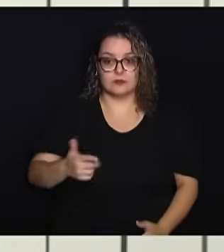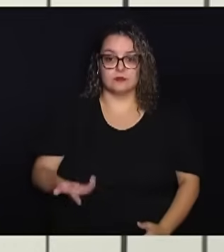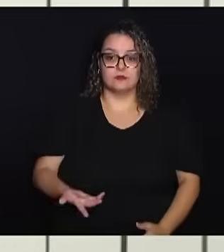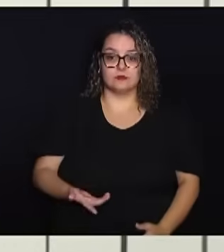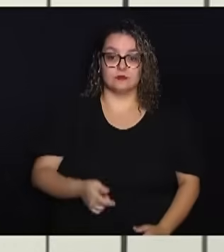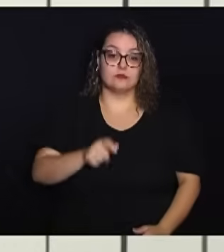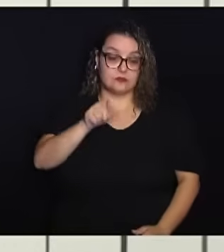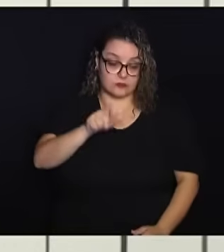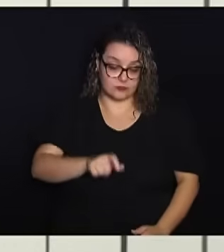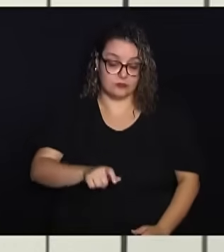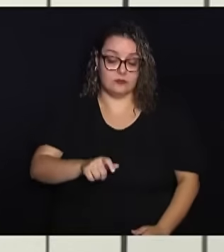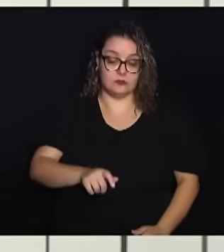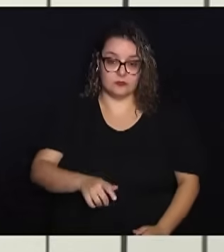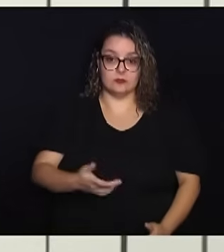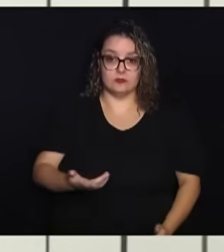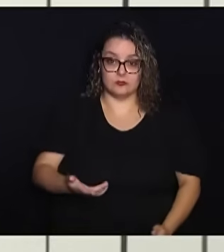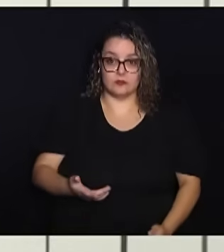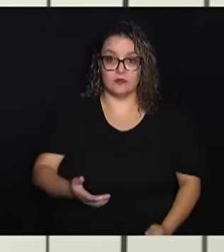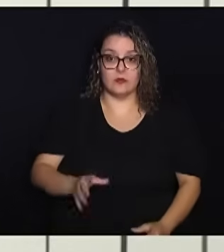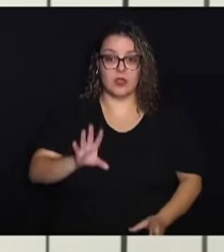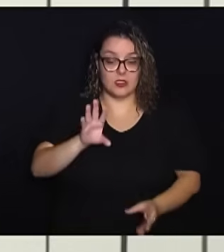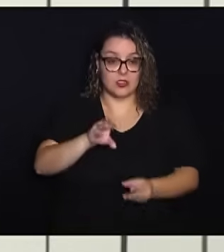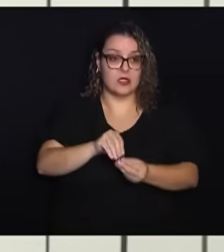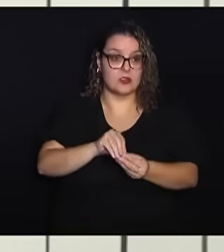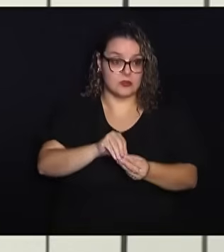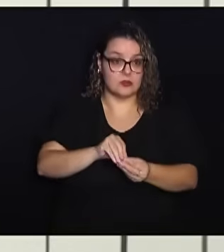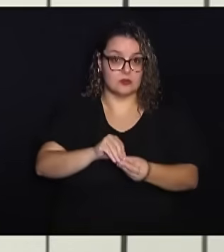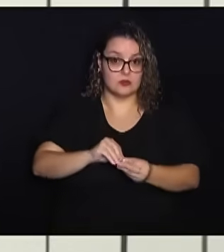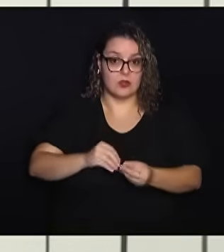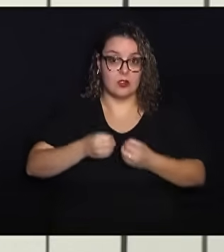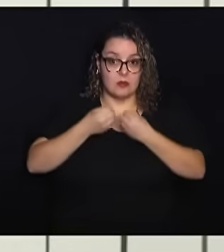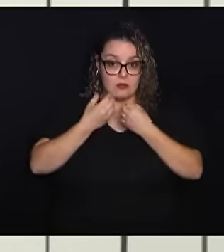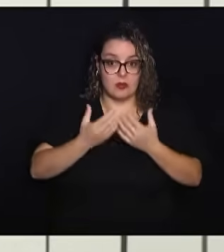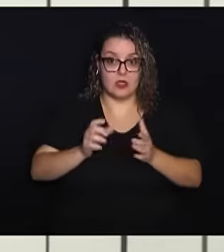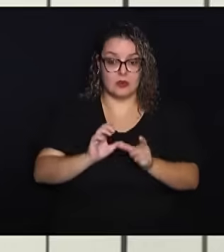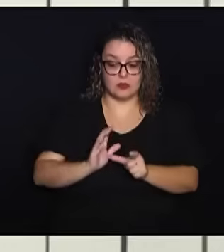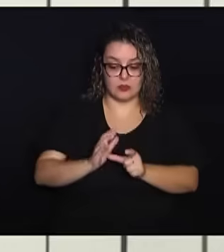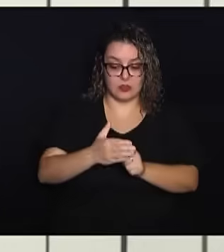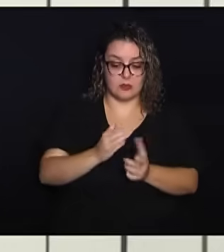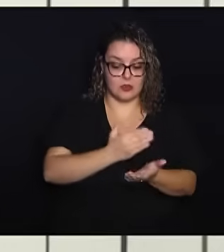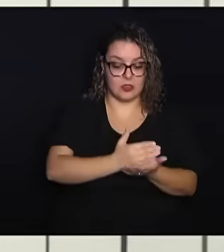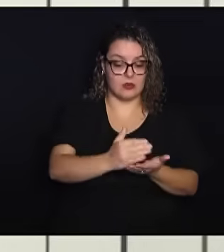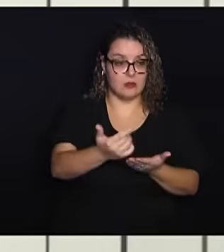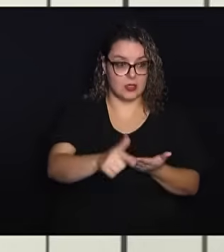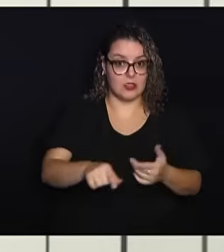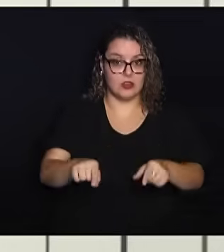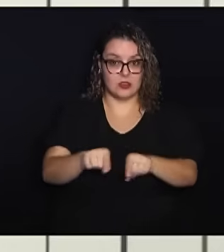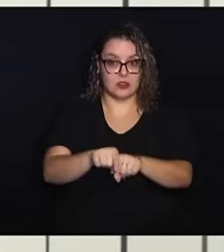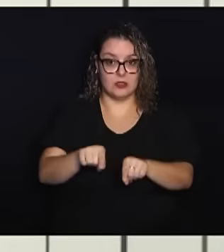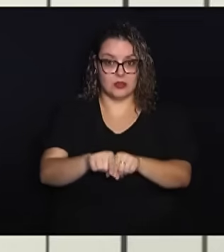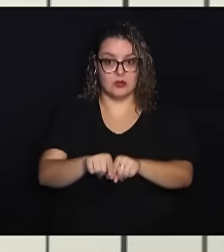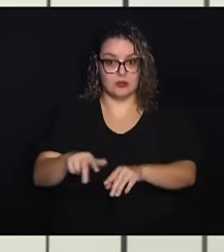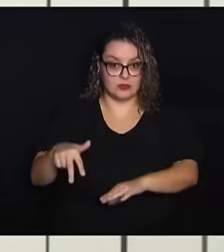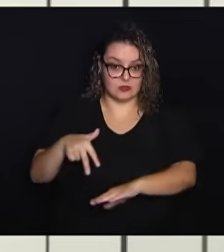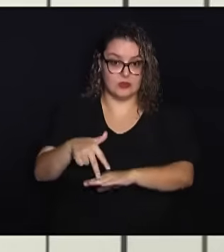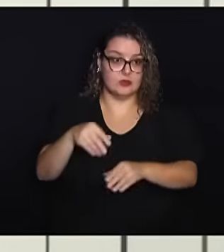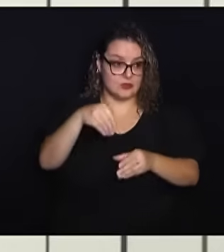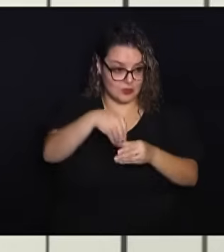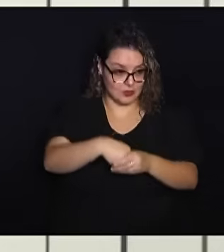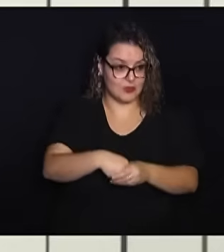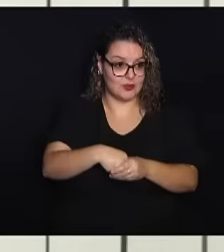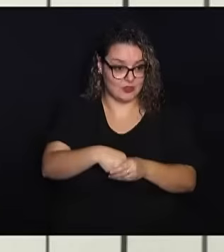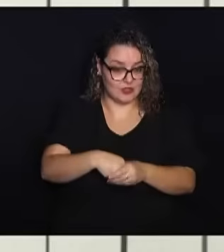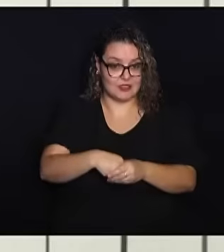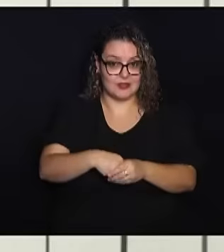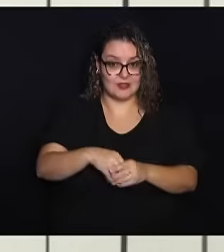é uma pessoa que exemplifica muito bem a palavra recomeço e ele também é um dos que fazem aqui,